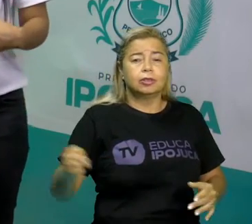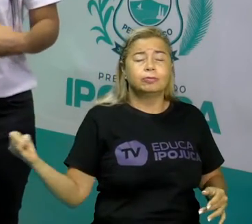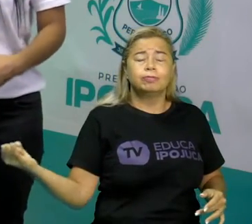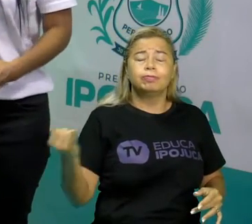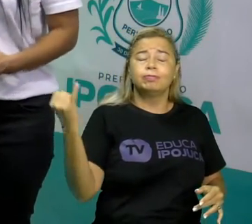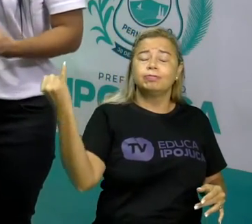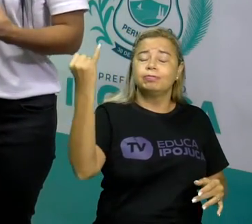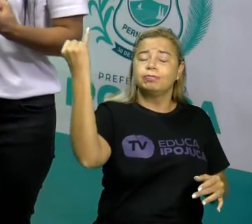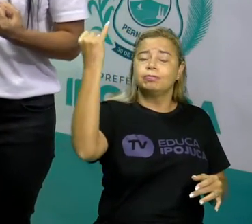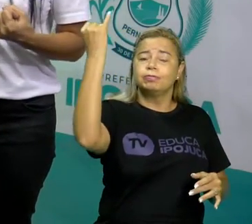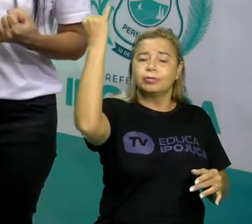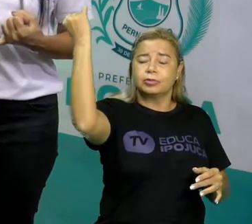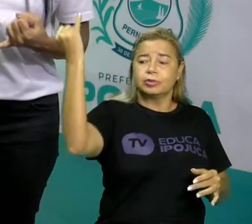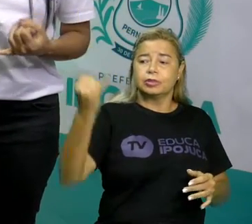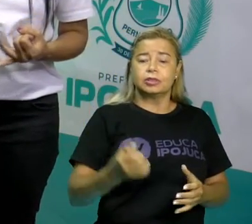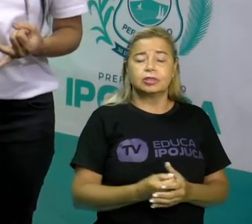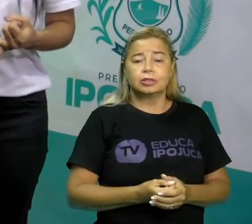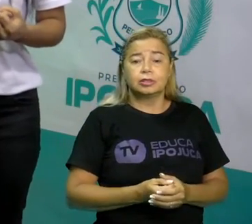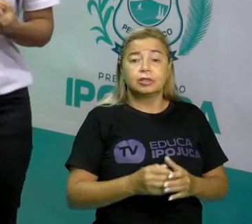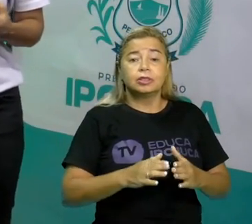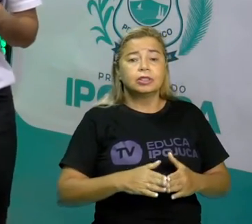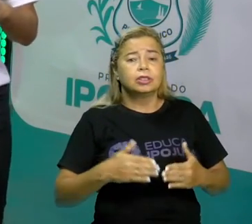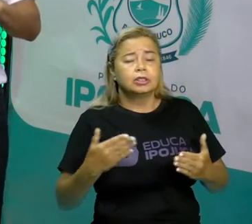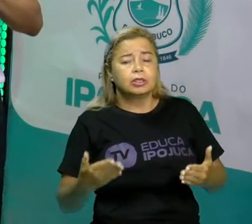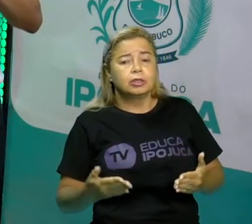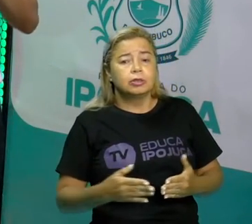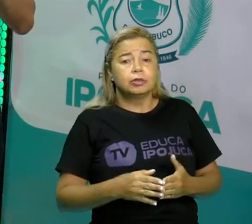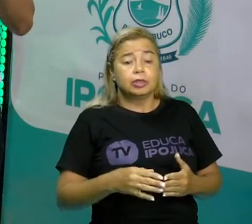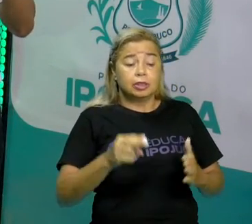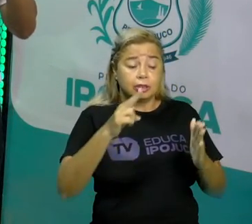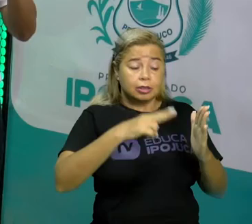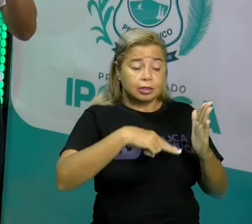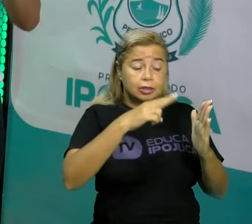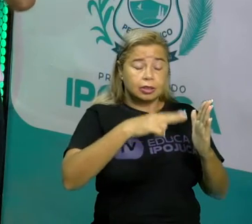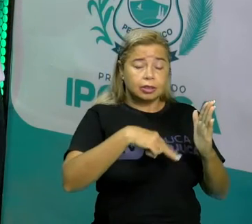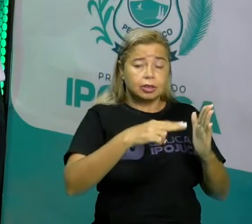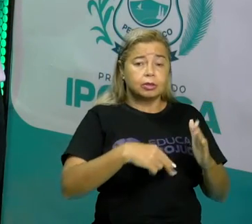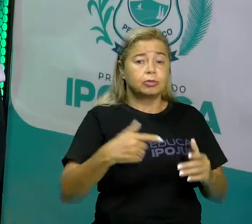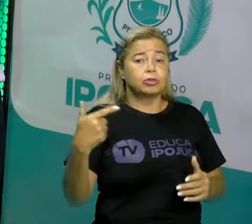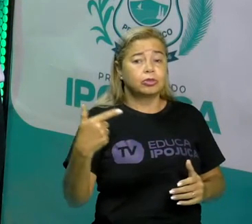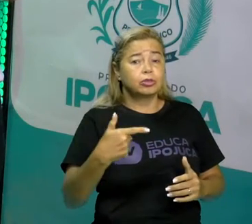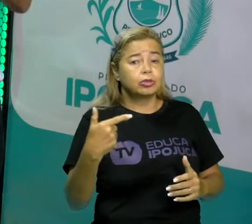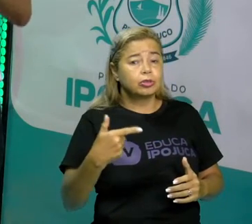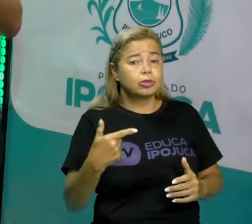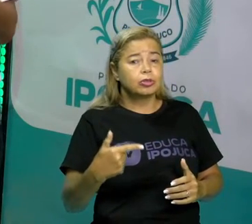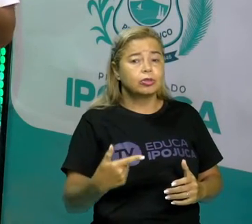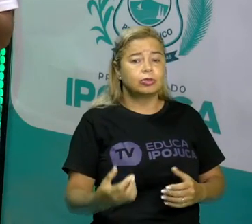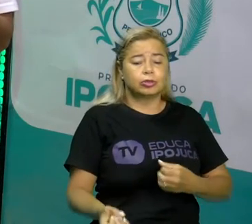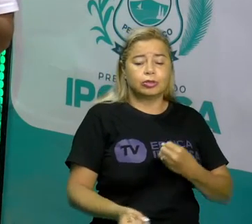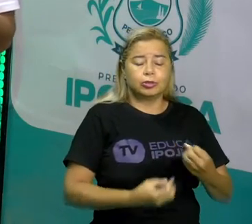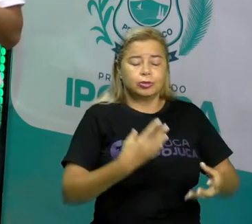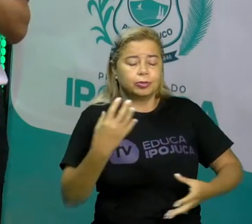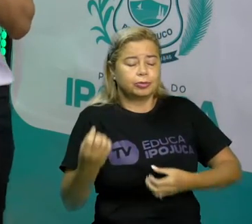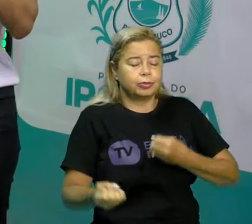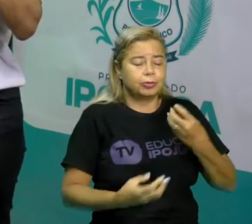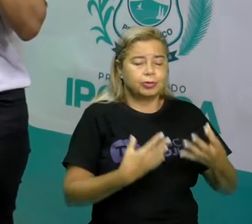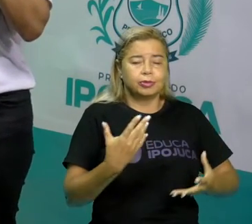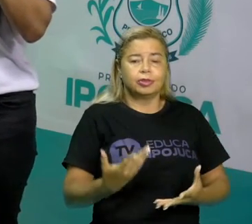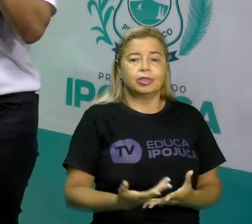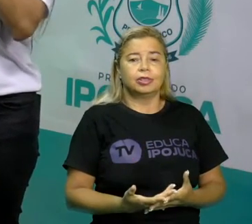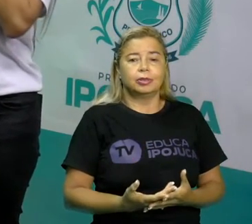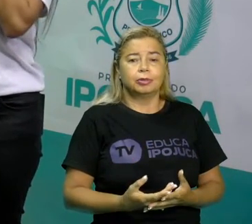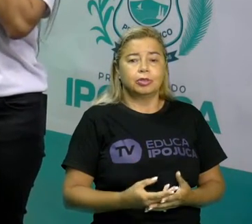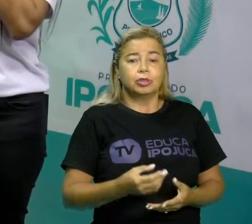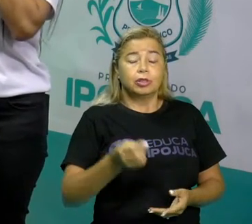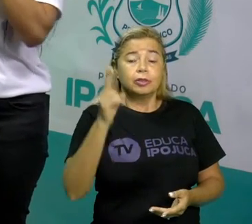Para isso a gente viu dois poemas, vimos os desenhos ali, o passarinho, o elefante. Reli